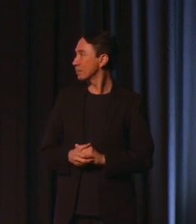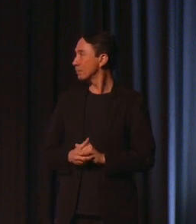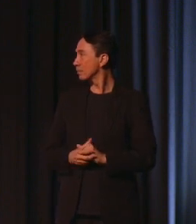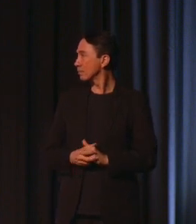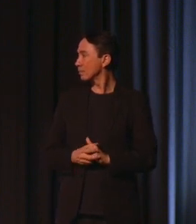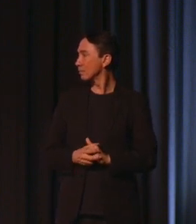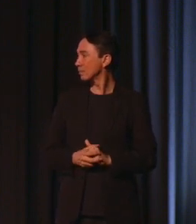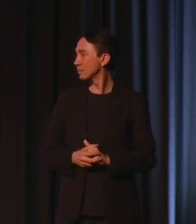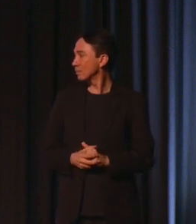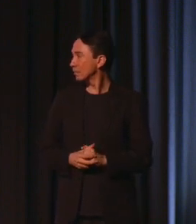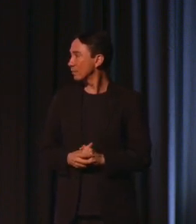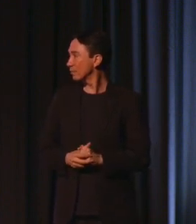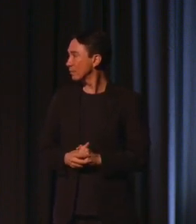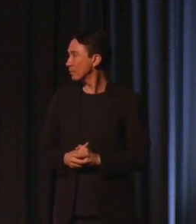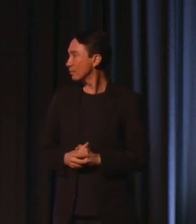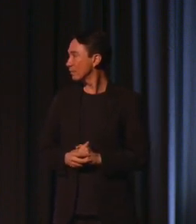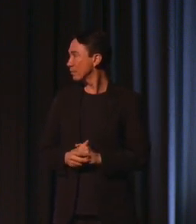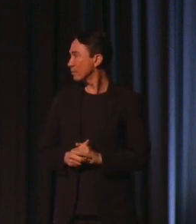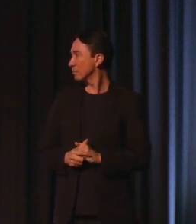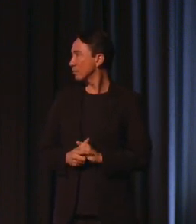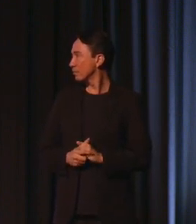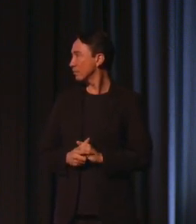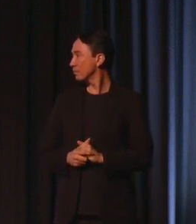Aqui dos